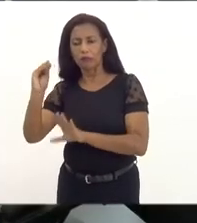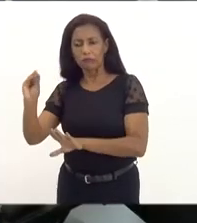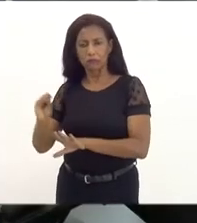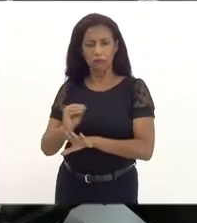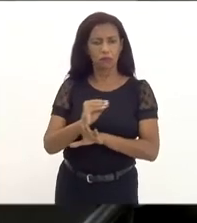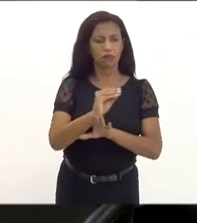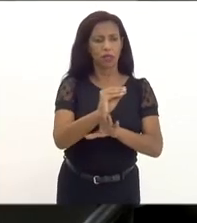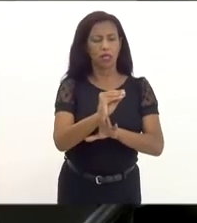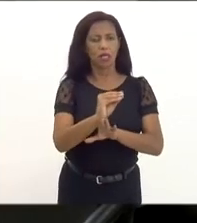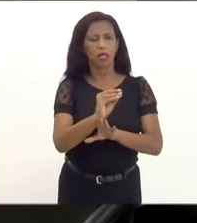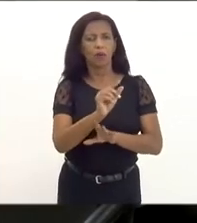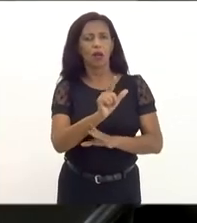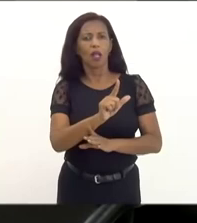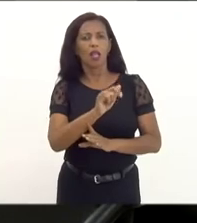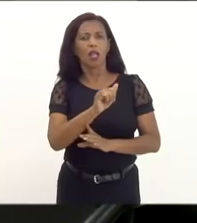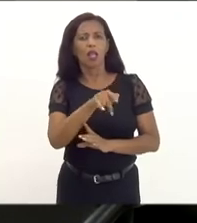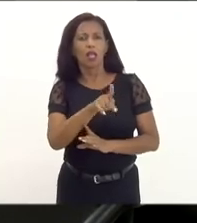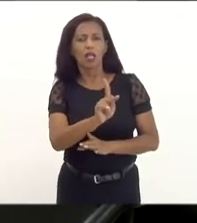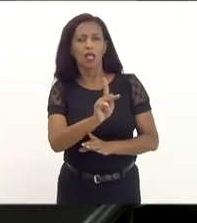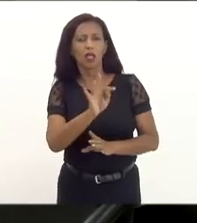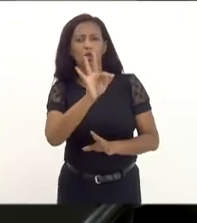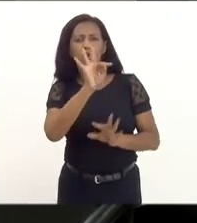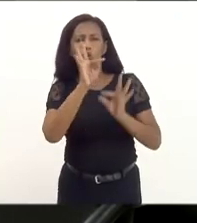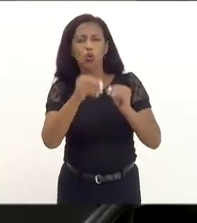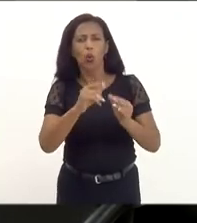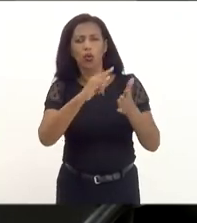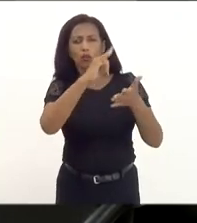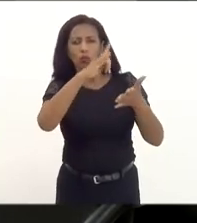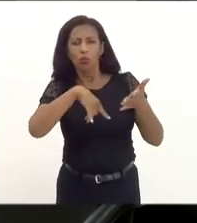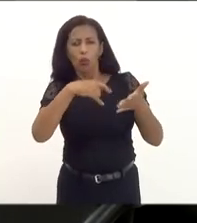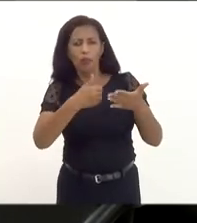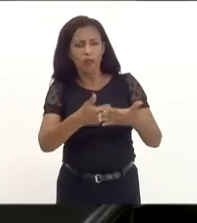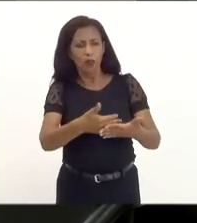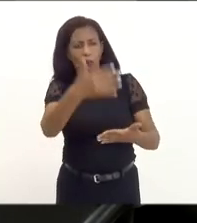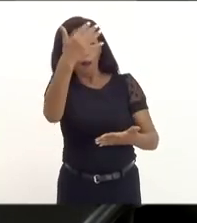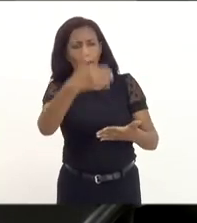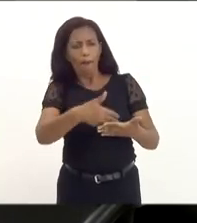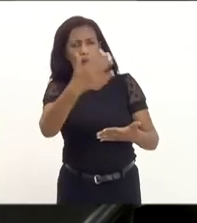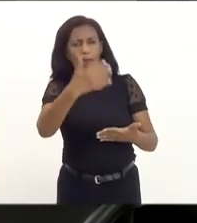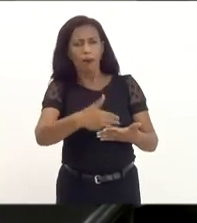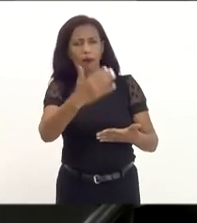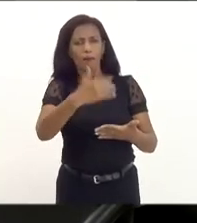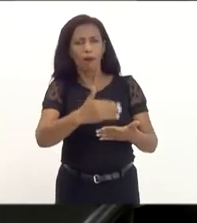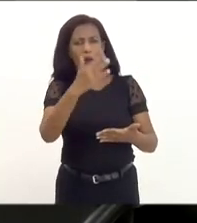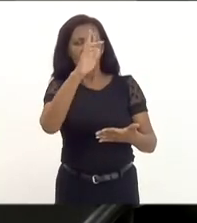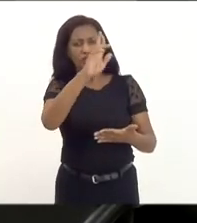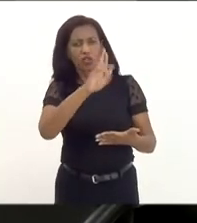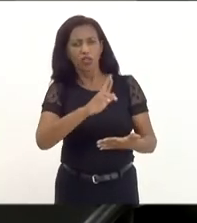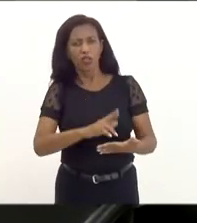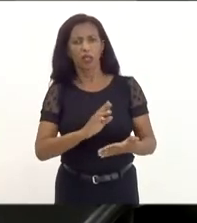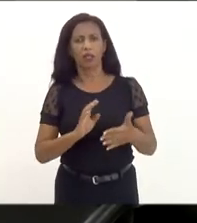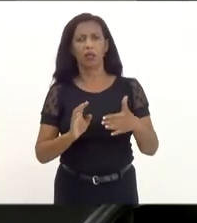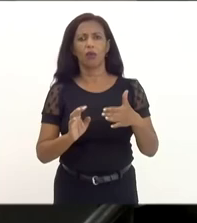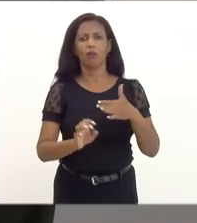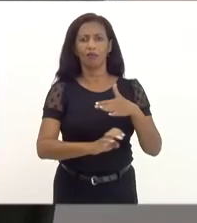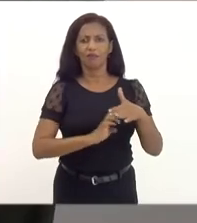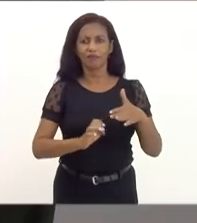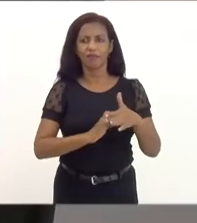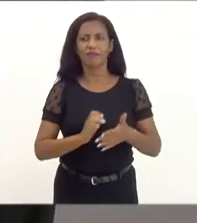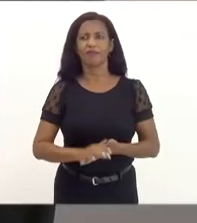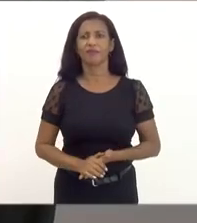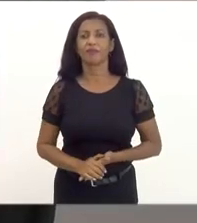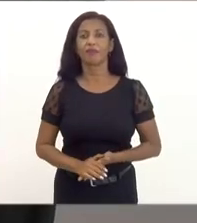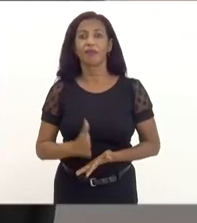disponibilizar com hiperlink toda a documentação que vier respectivamente de cada uma das empresas no GTA